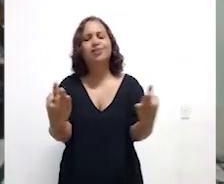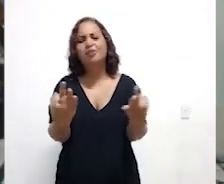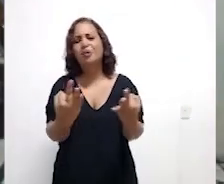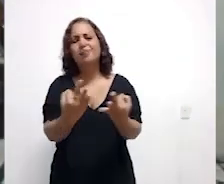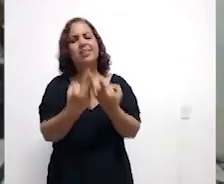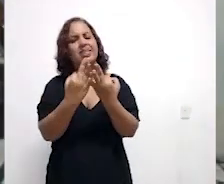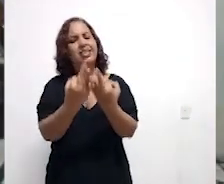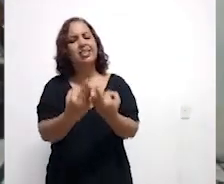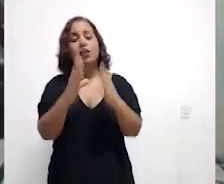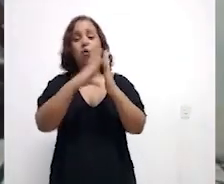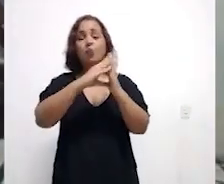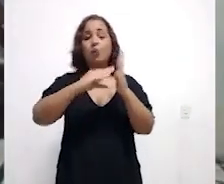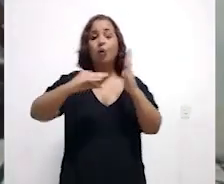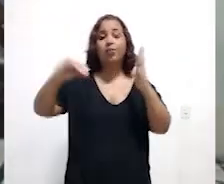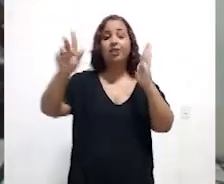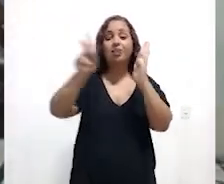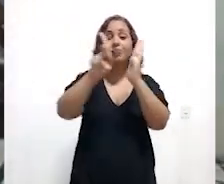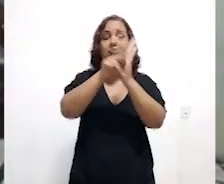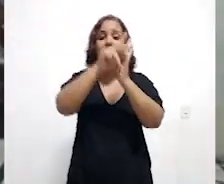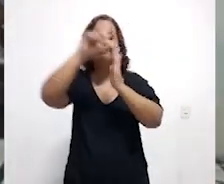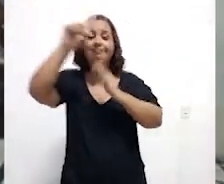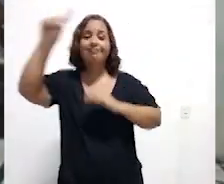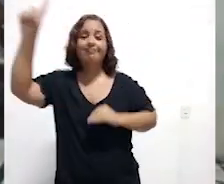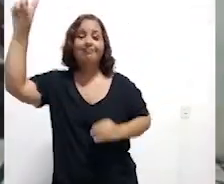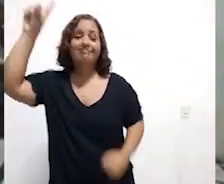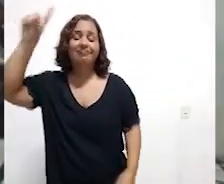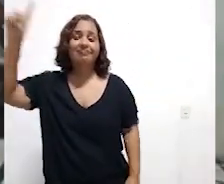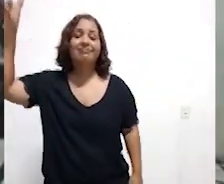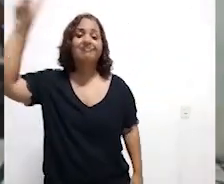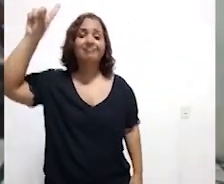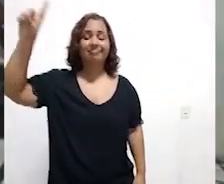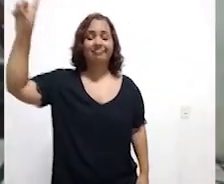O modelo de Deus.